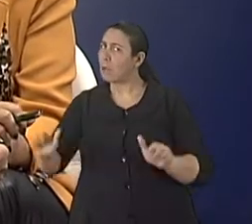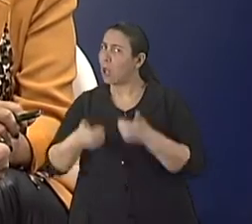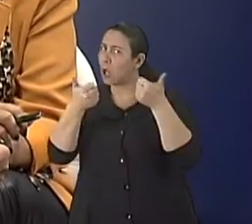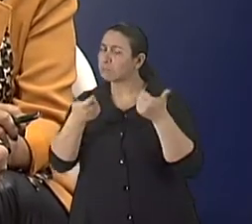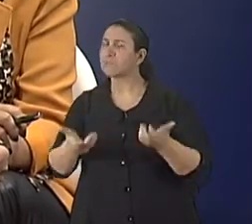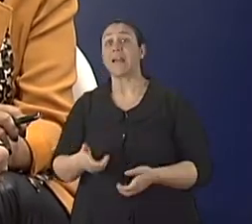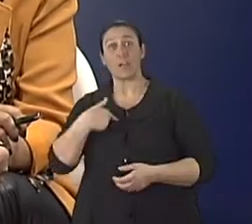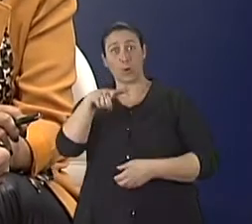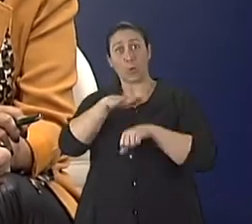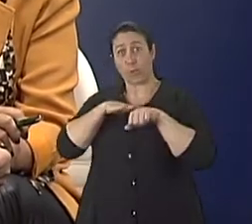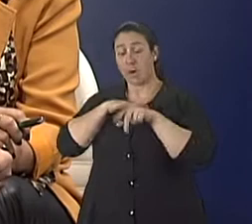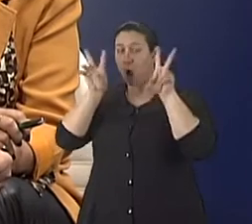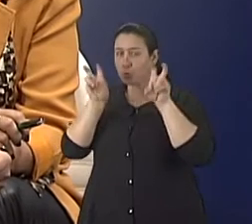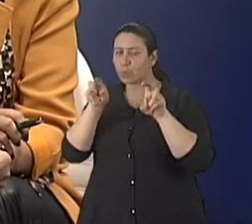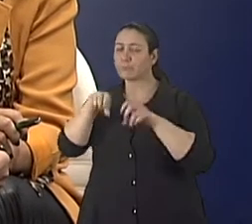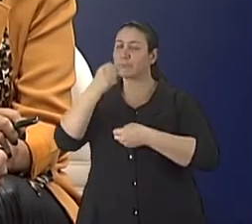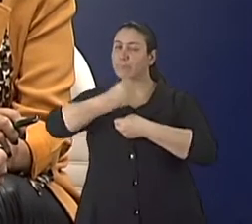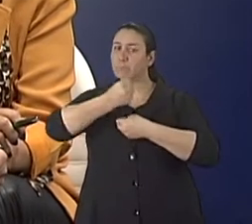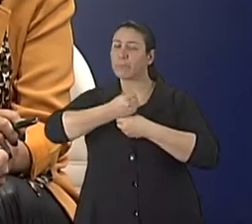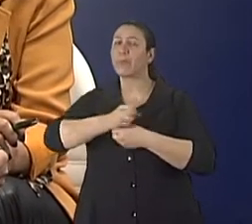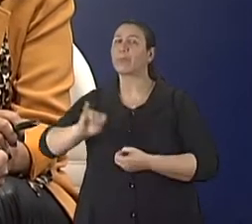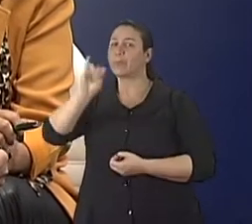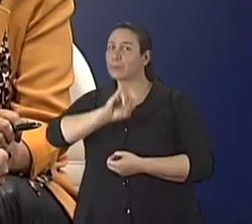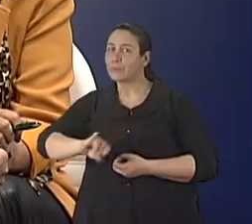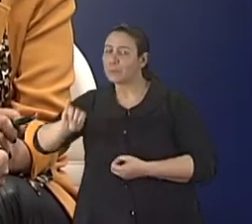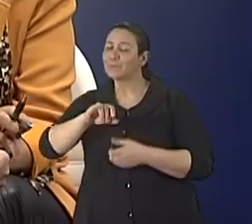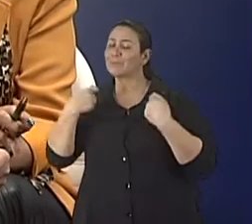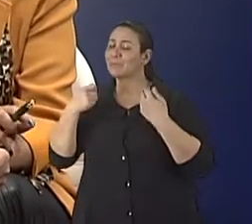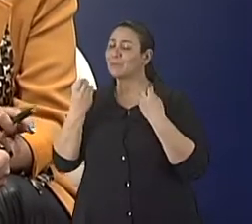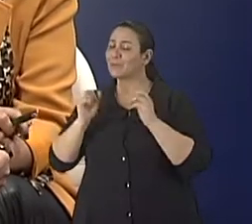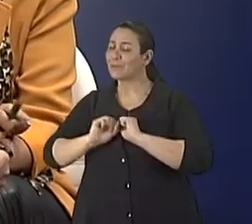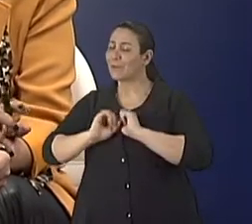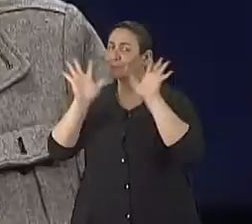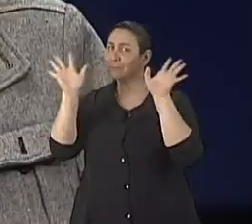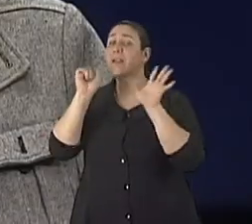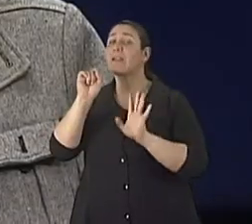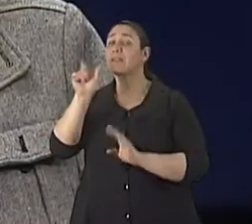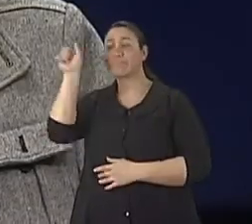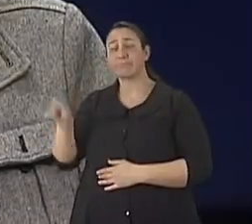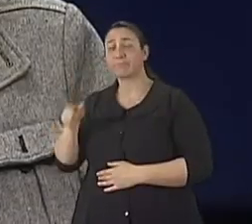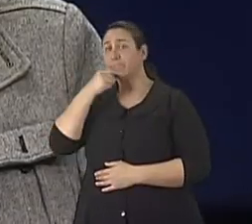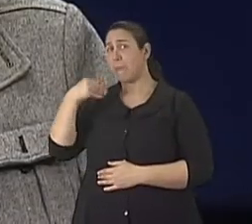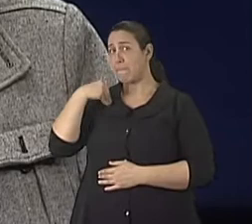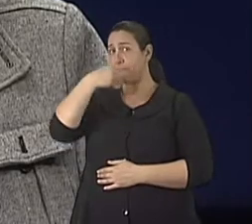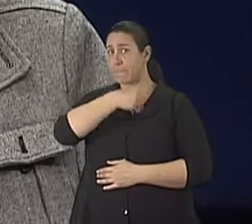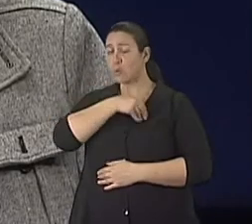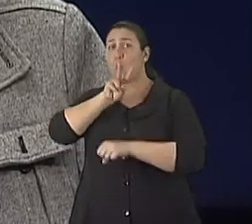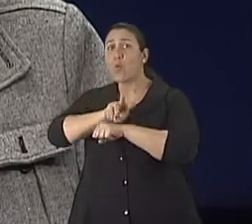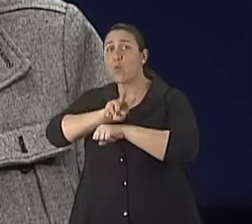sobre este assunto delicado mas que precisa muitos esclarecimentos o doutor com o médico traumatologista